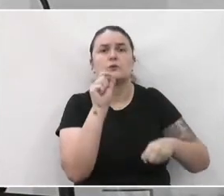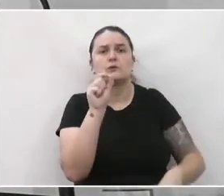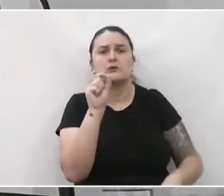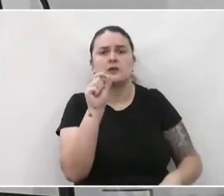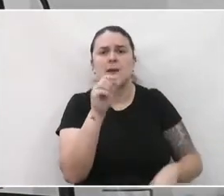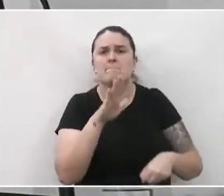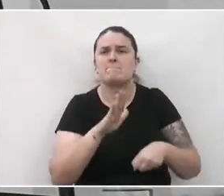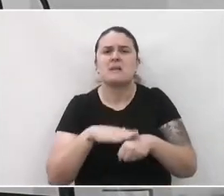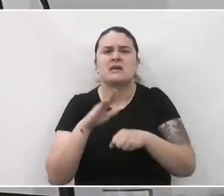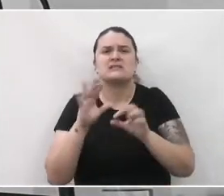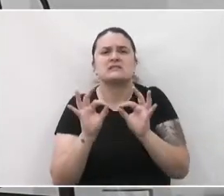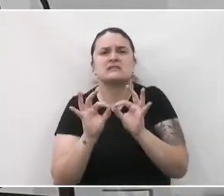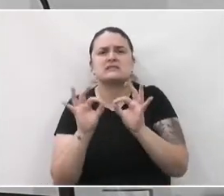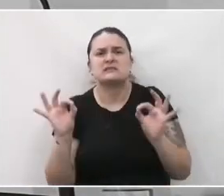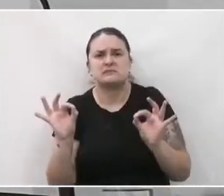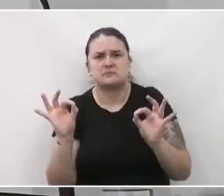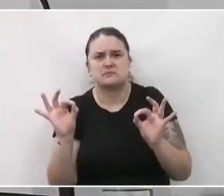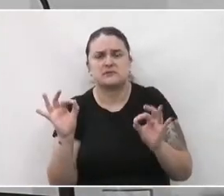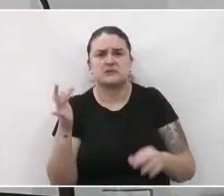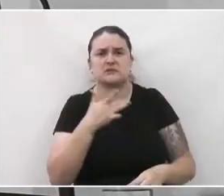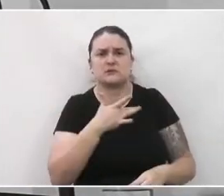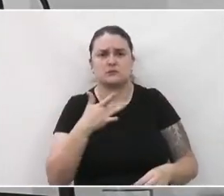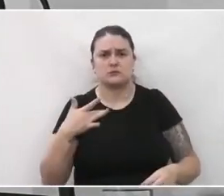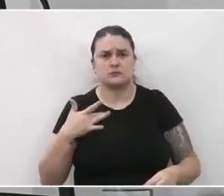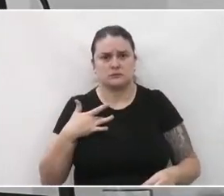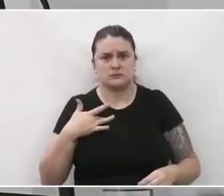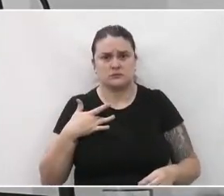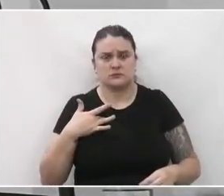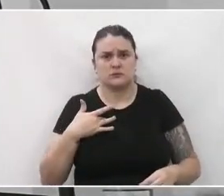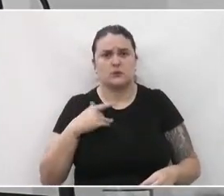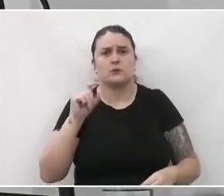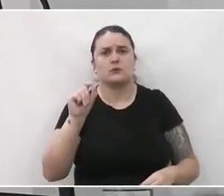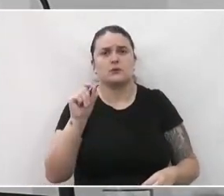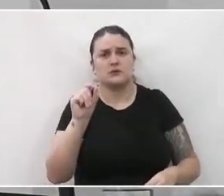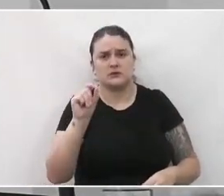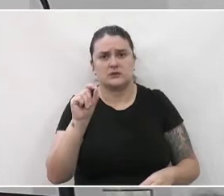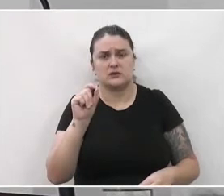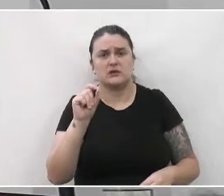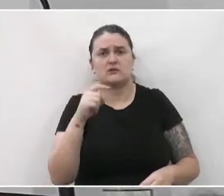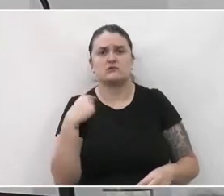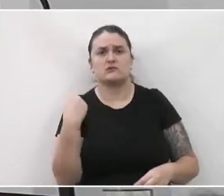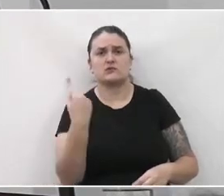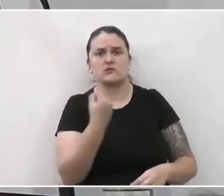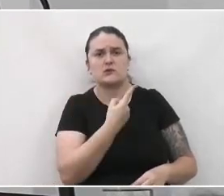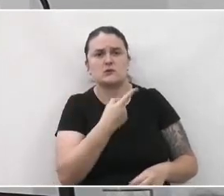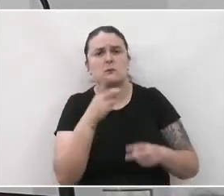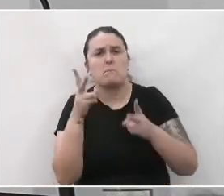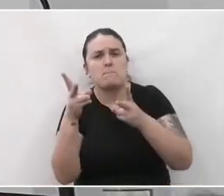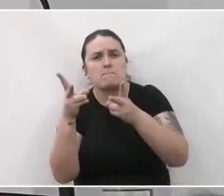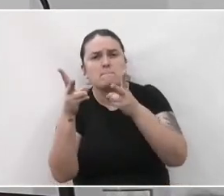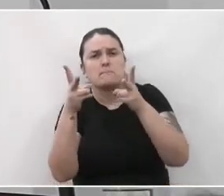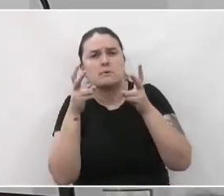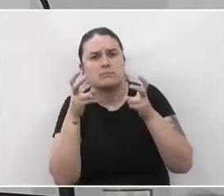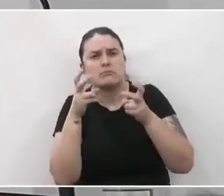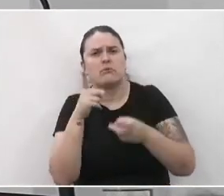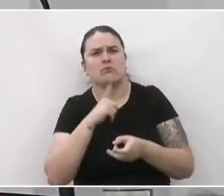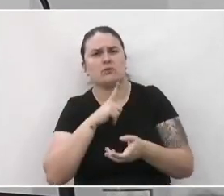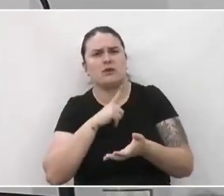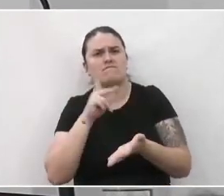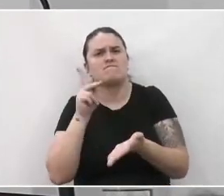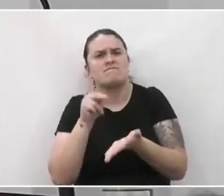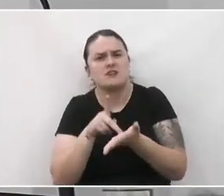é mais barato em termos de saúde pública e aquilo que nós estamos vendo que está